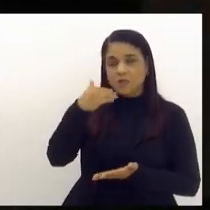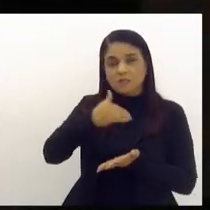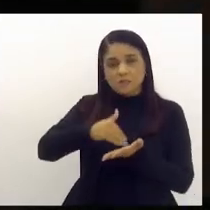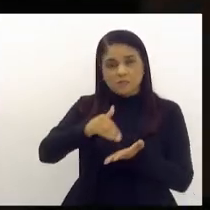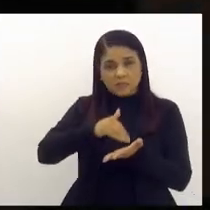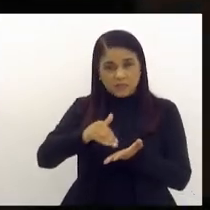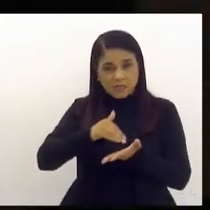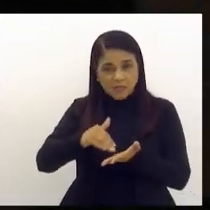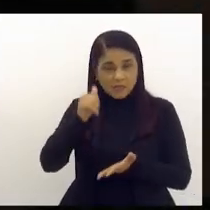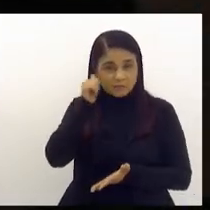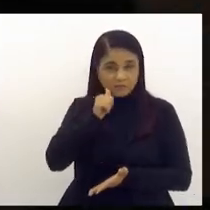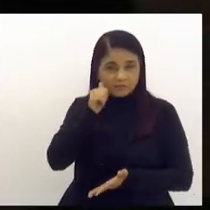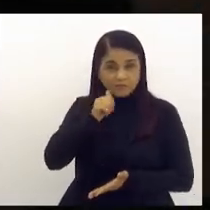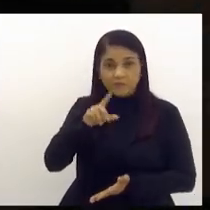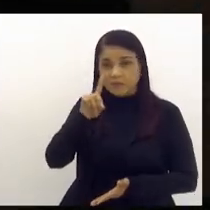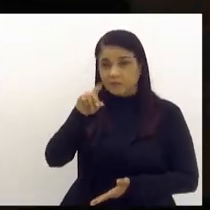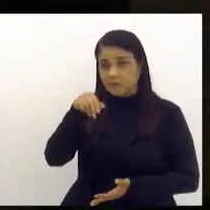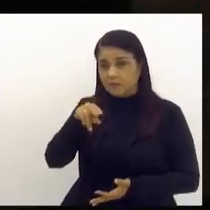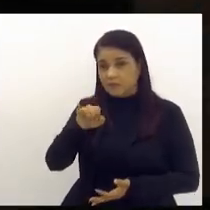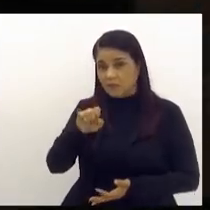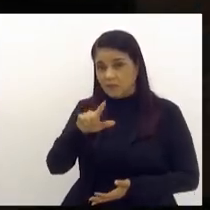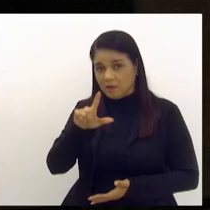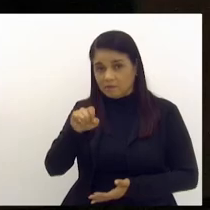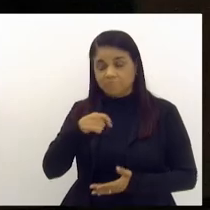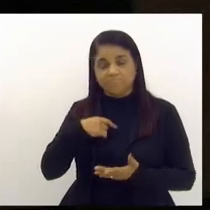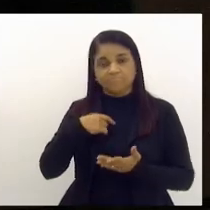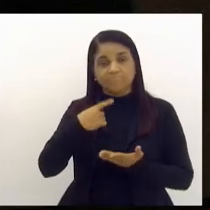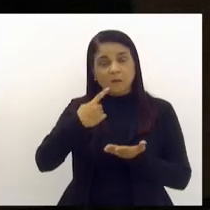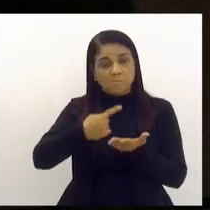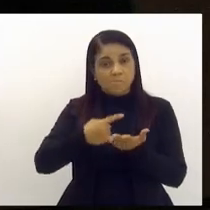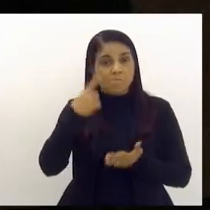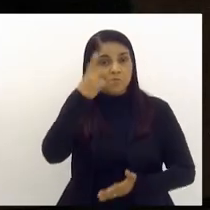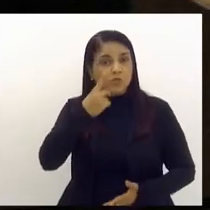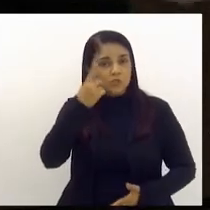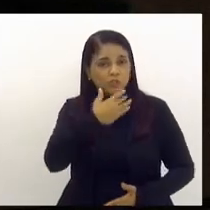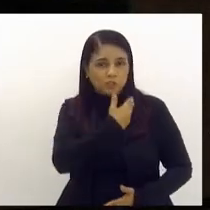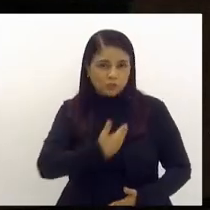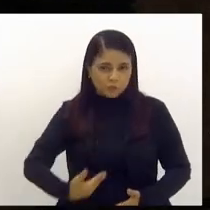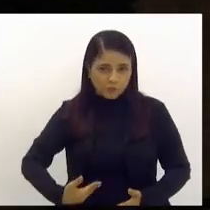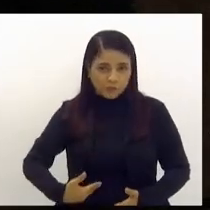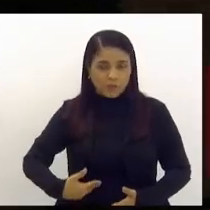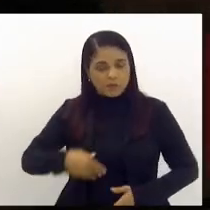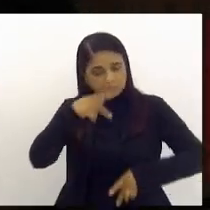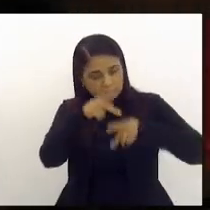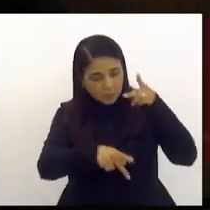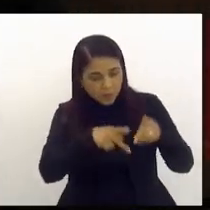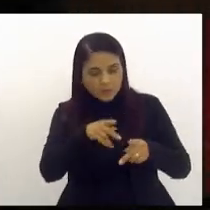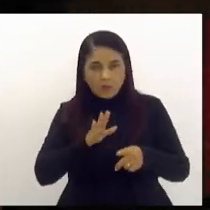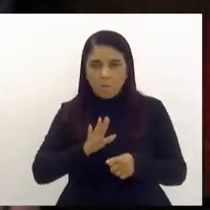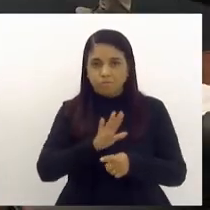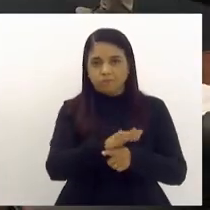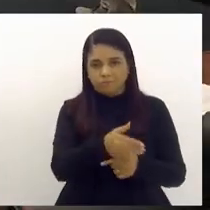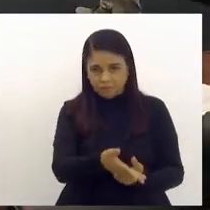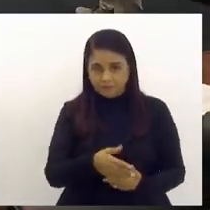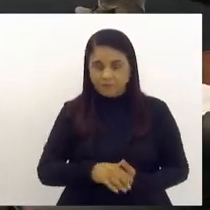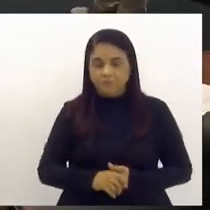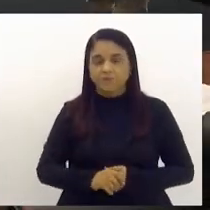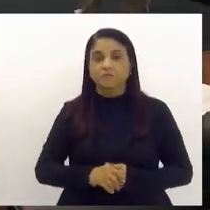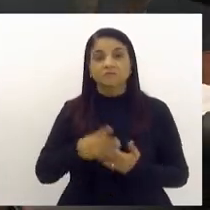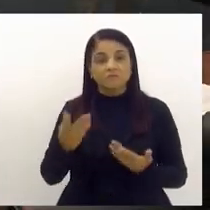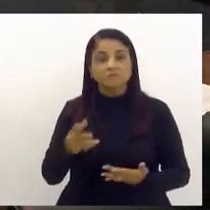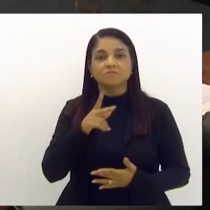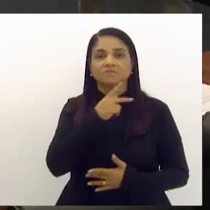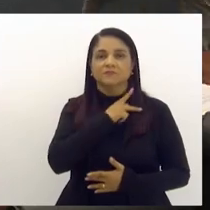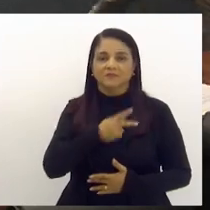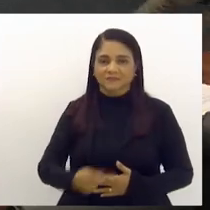secretária Daniele, fazendo valer as políticas públicas que são necessárias para a nossa população. Senhor presidente, eu já